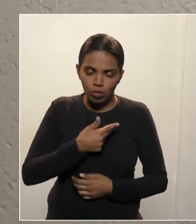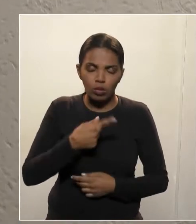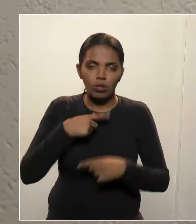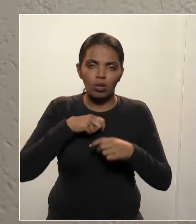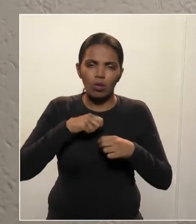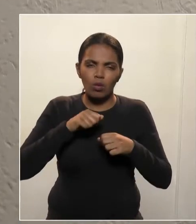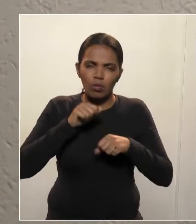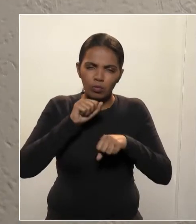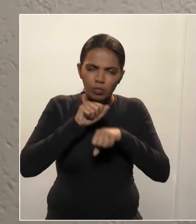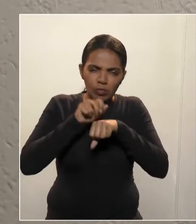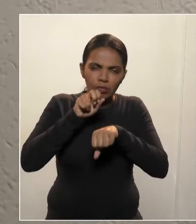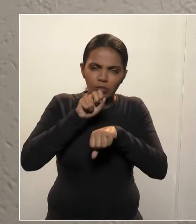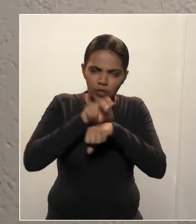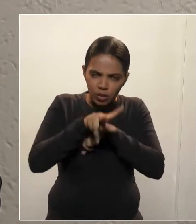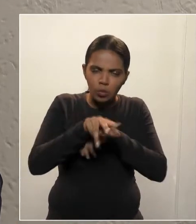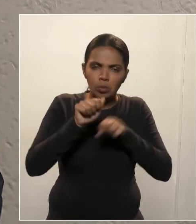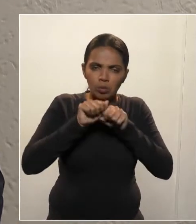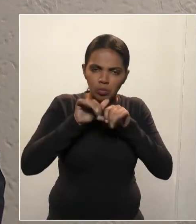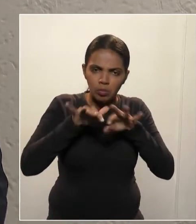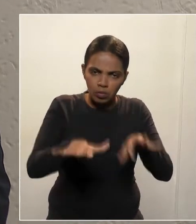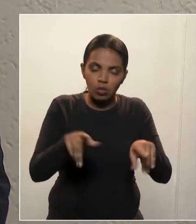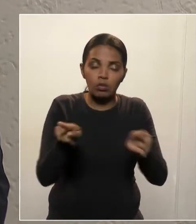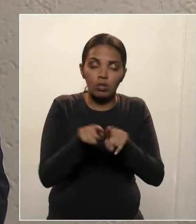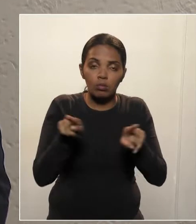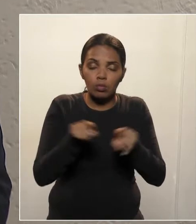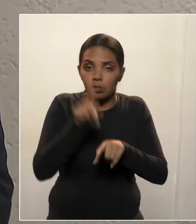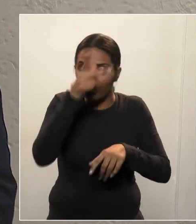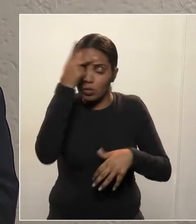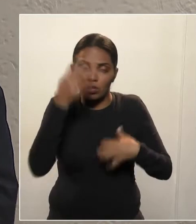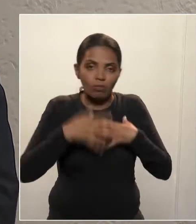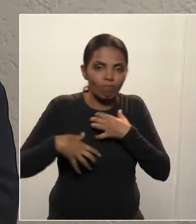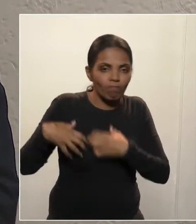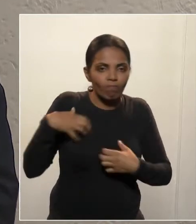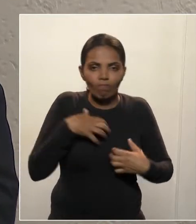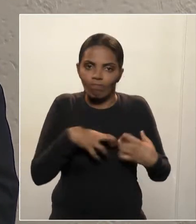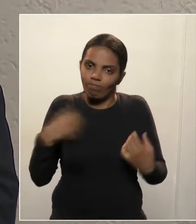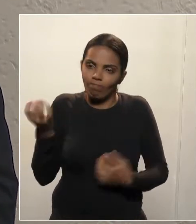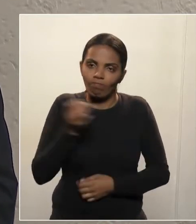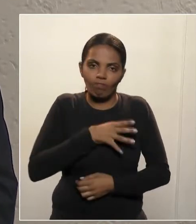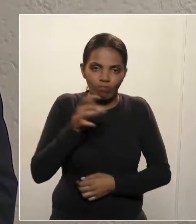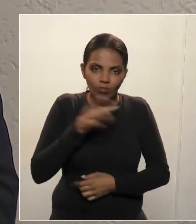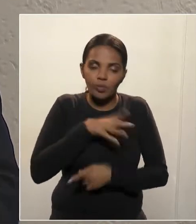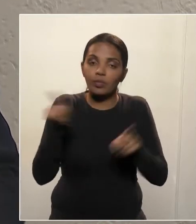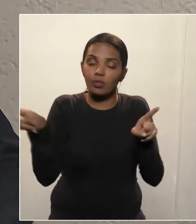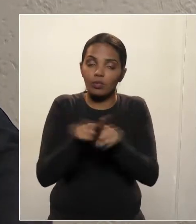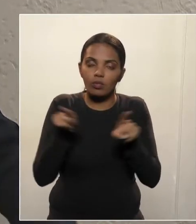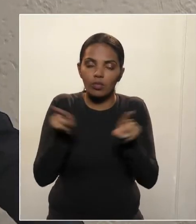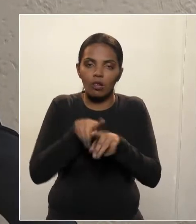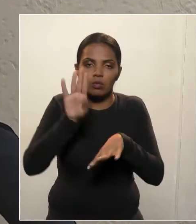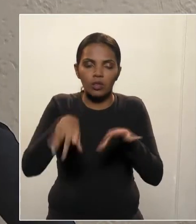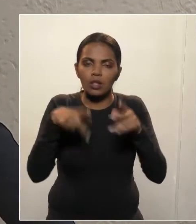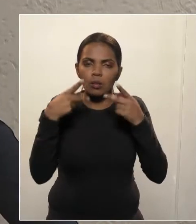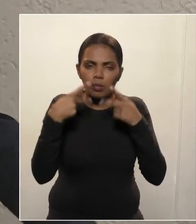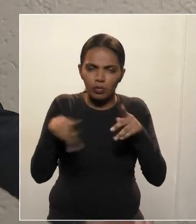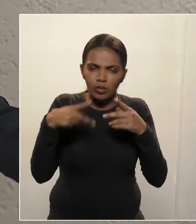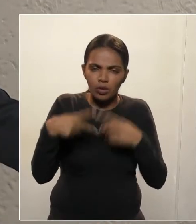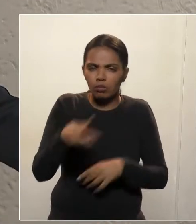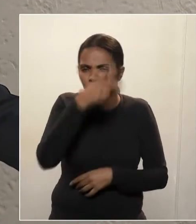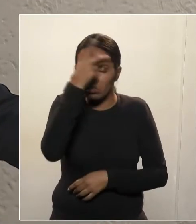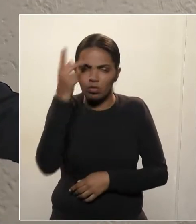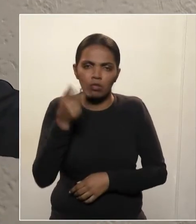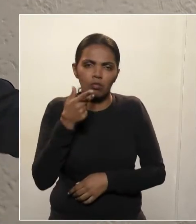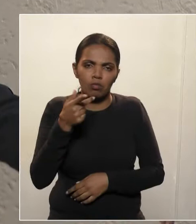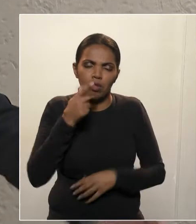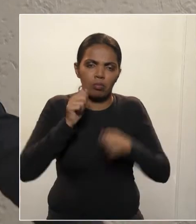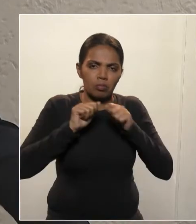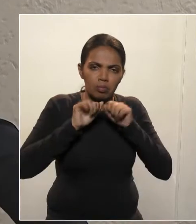medo e a ansiedade das pessoas. E numa espécie de profecia autorrealizável, ao sinal de que a transmissão desse